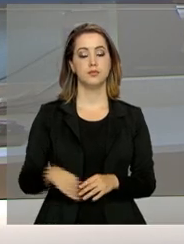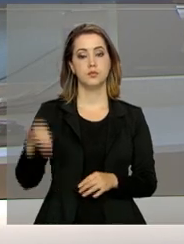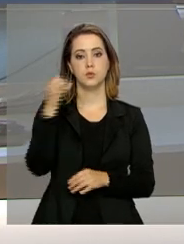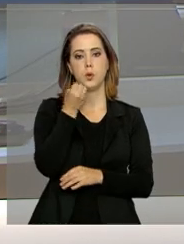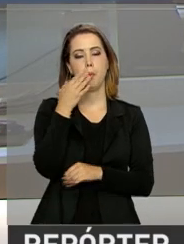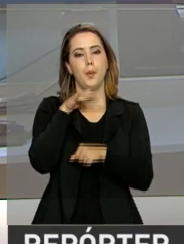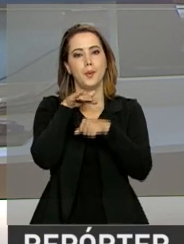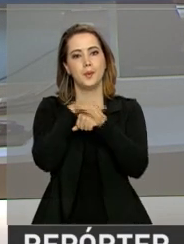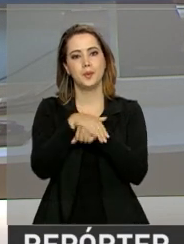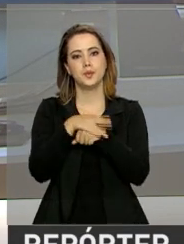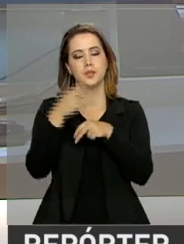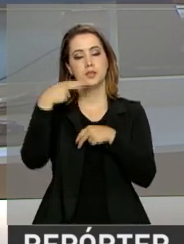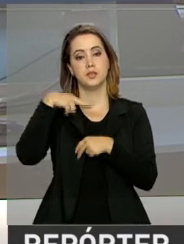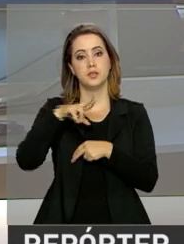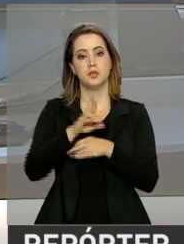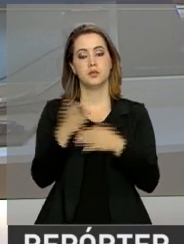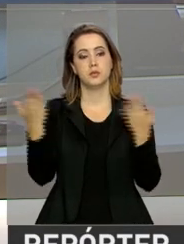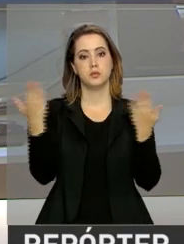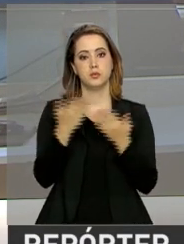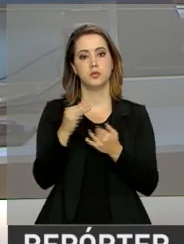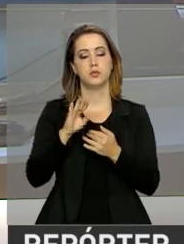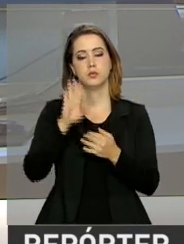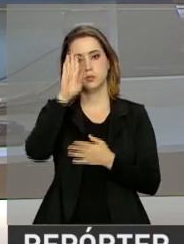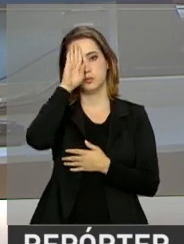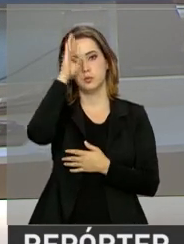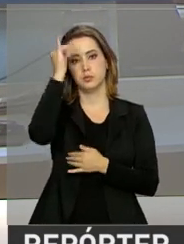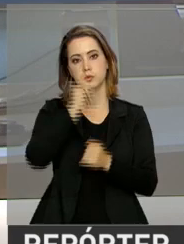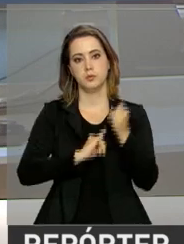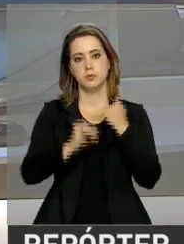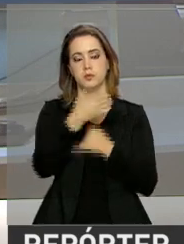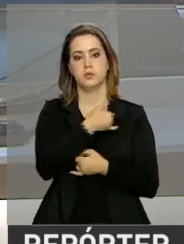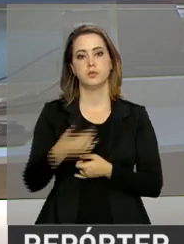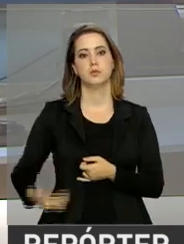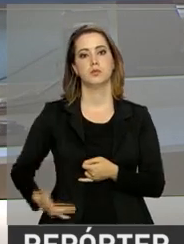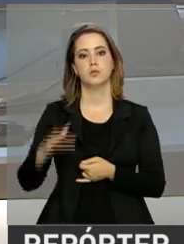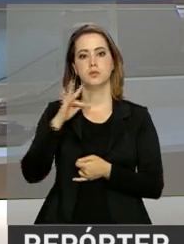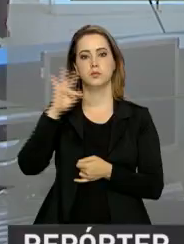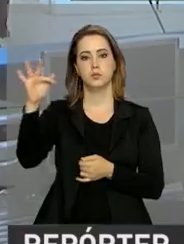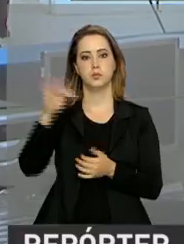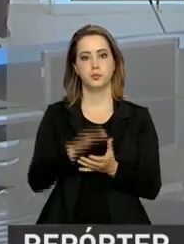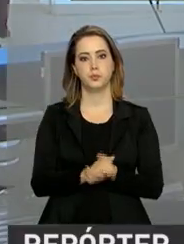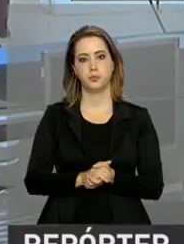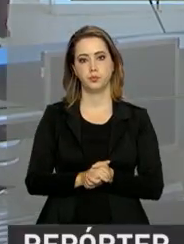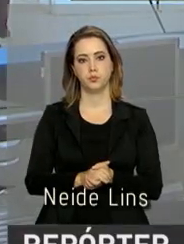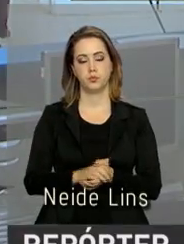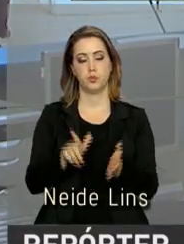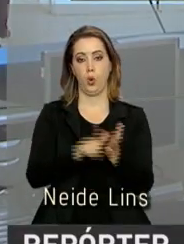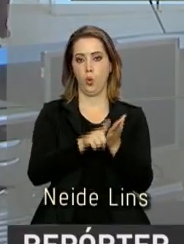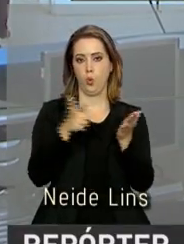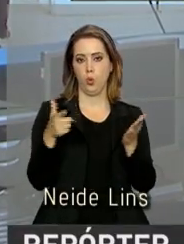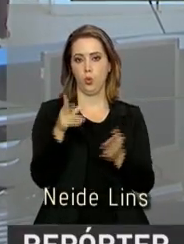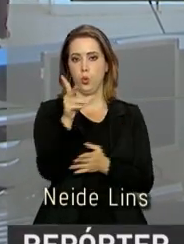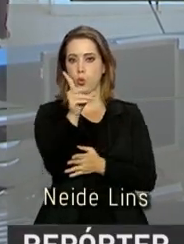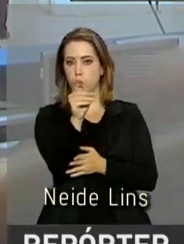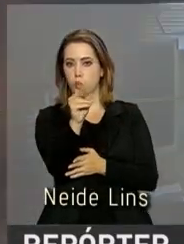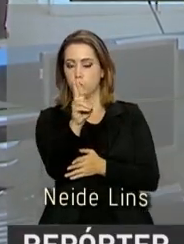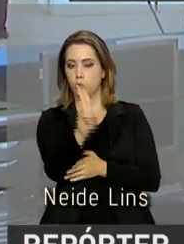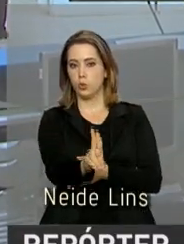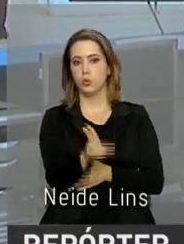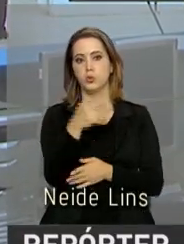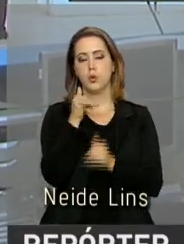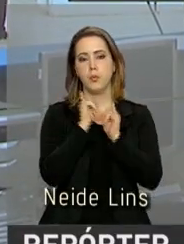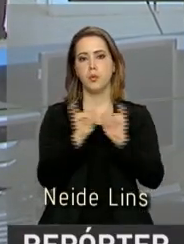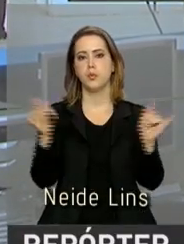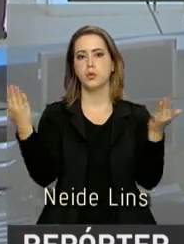Olá boa noite o repórter NBR Está no Ar com as principais notícias do governo federal O Diário Oficial da União publicou